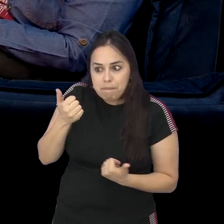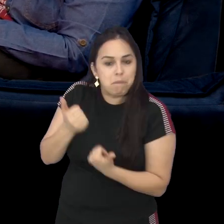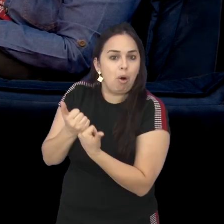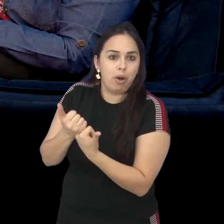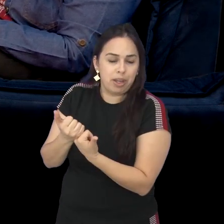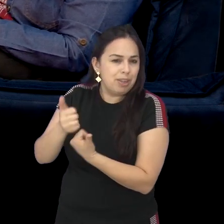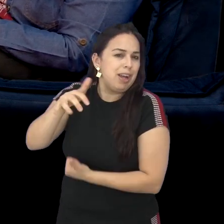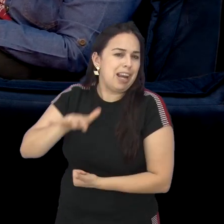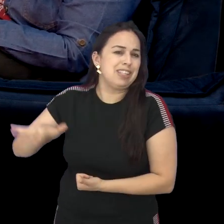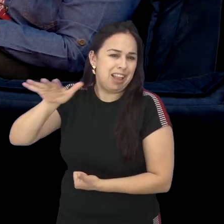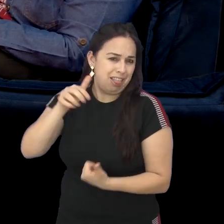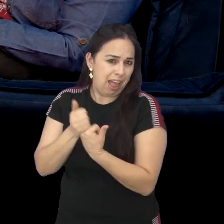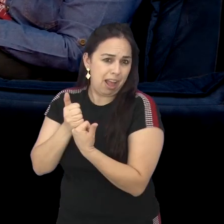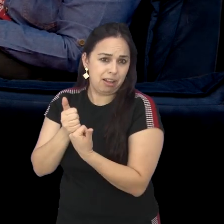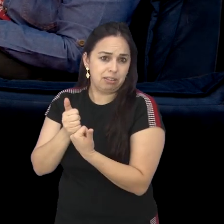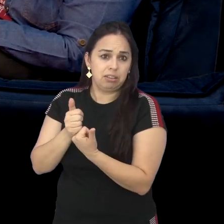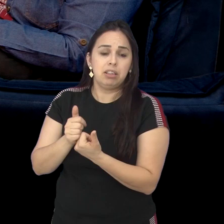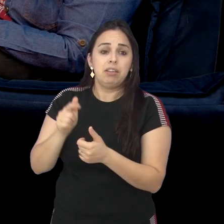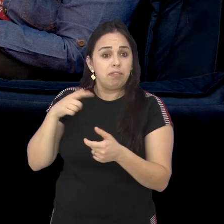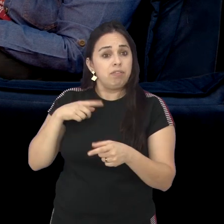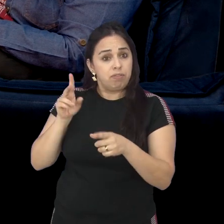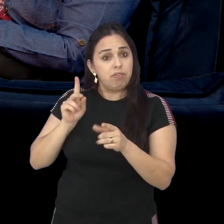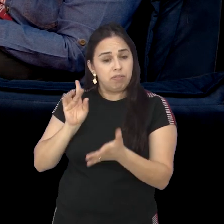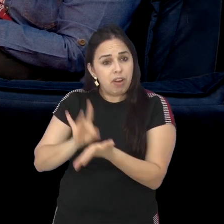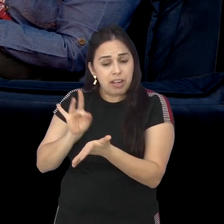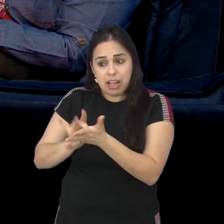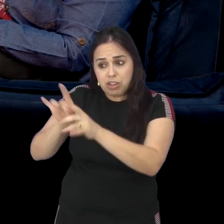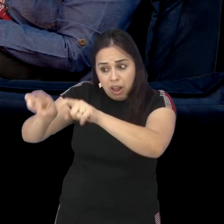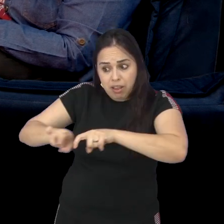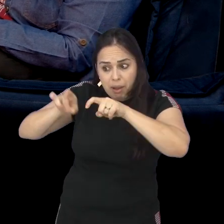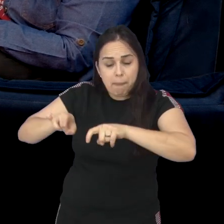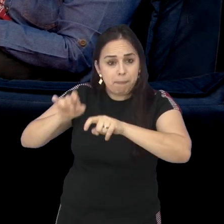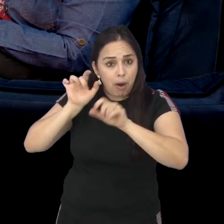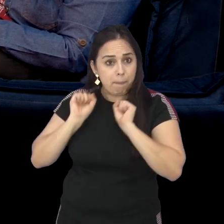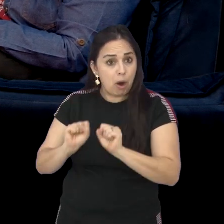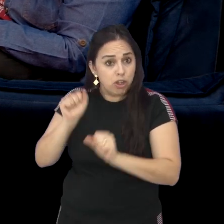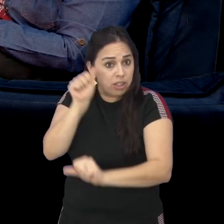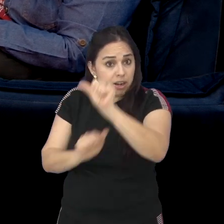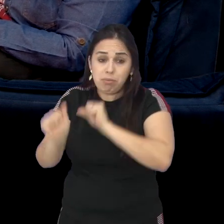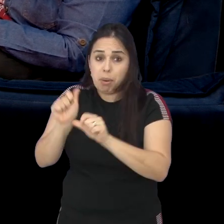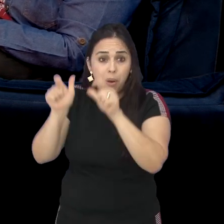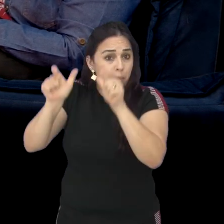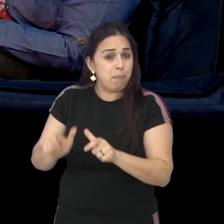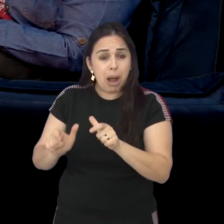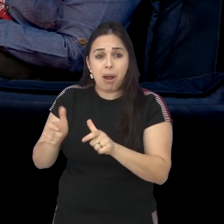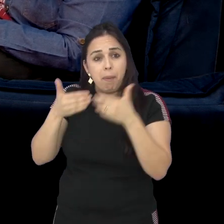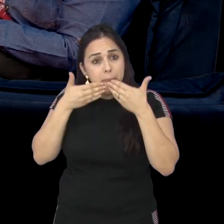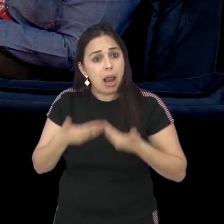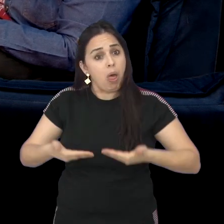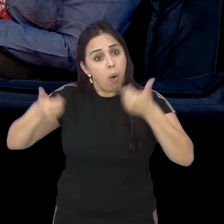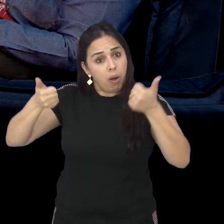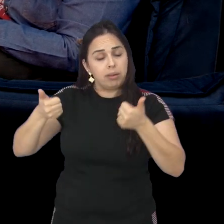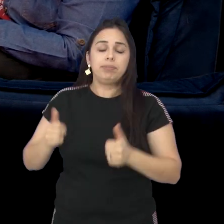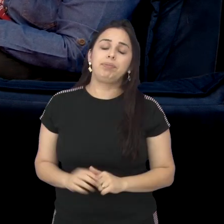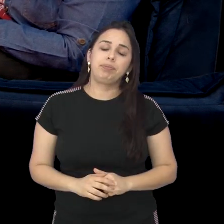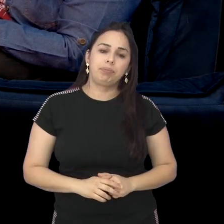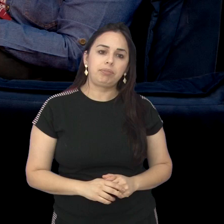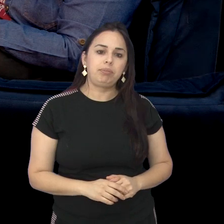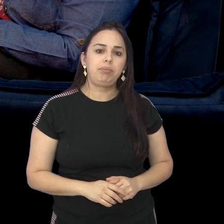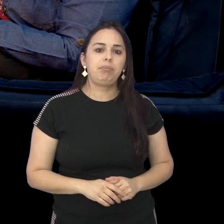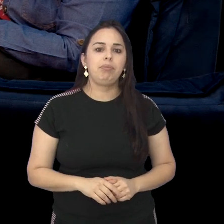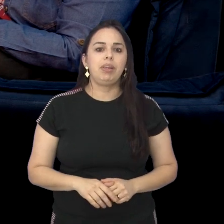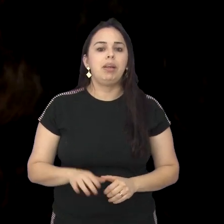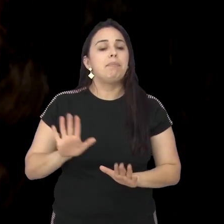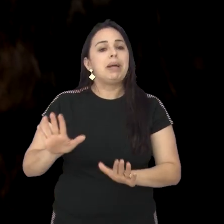Pinheirinho tinham. Porque era um terreno que realmente podia ter sido transformado num bairro para eles, né? E aí essa